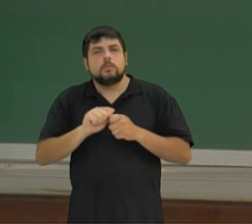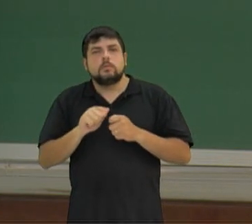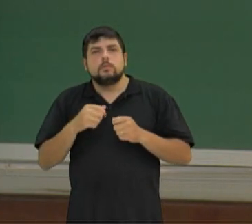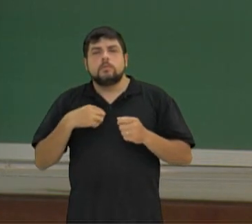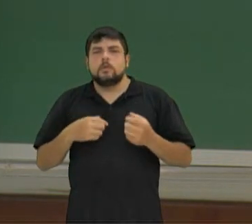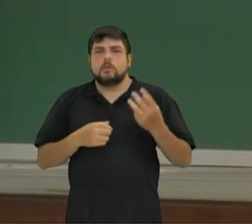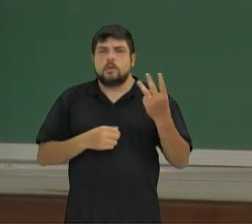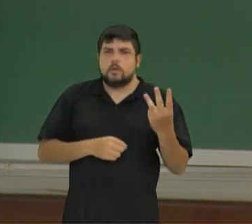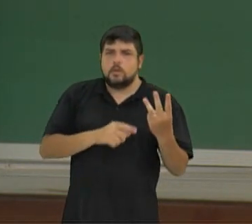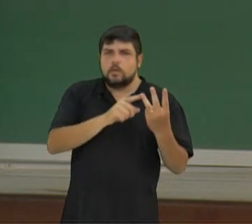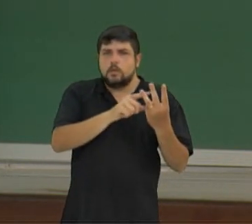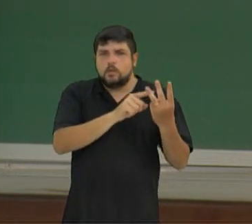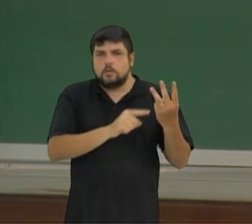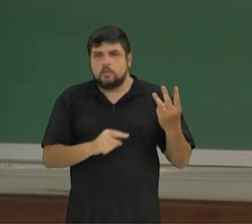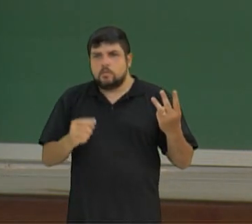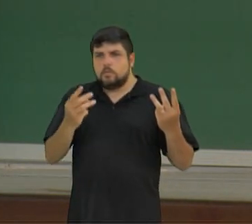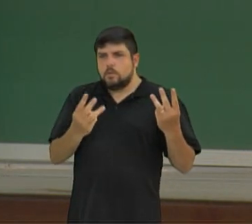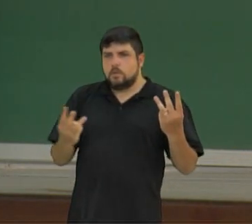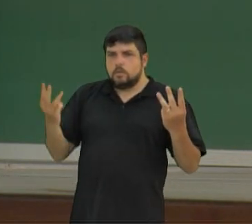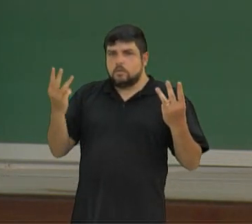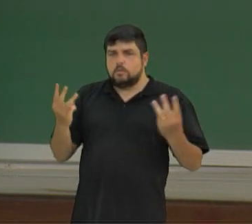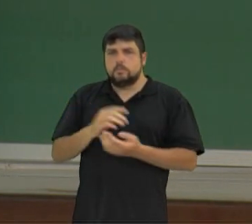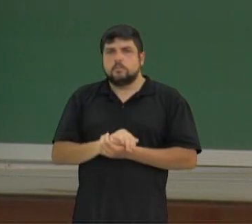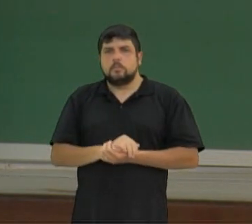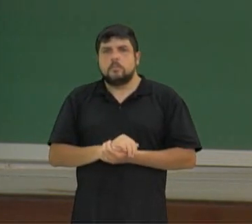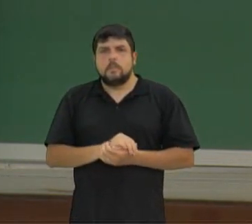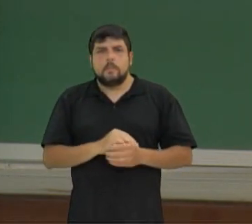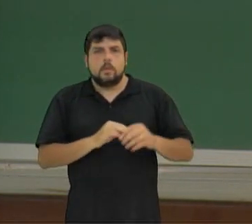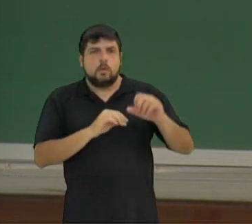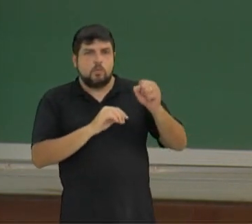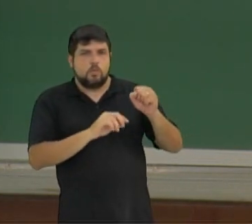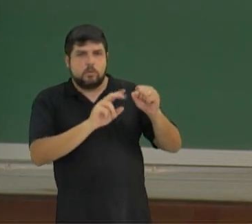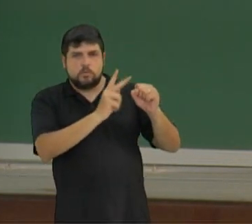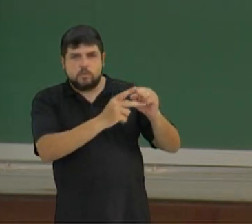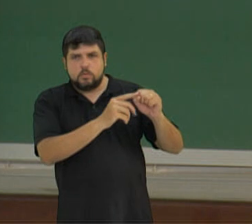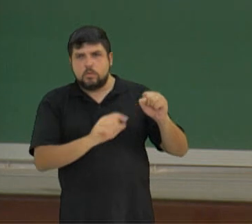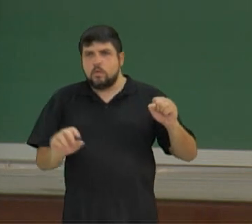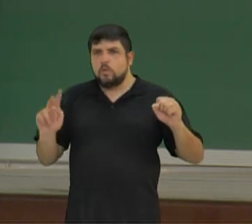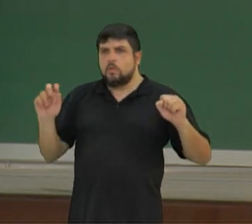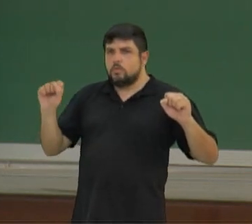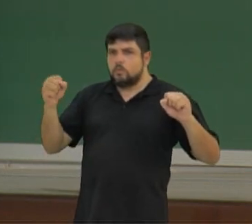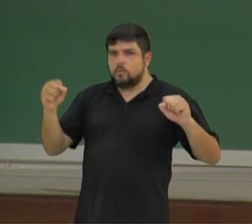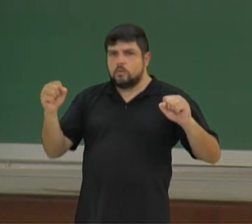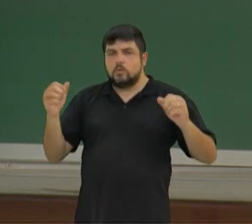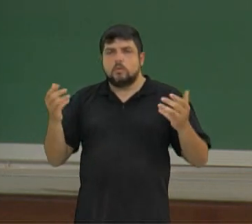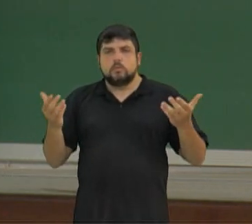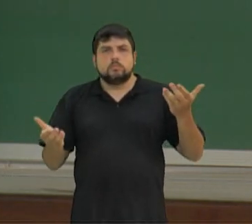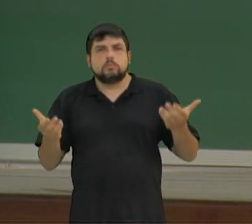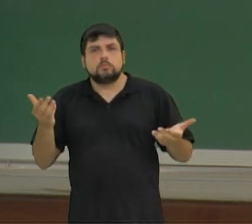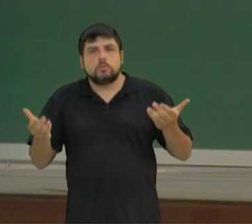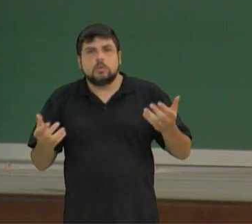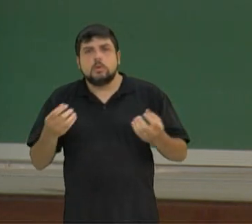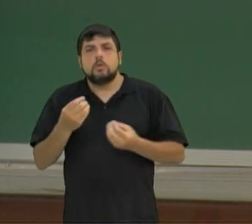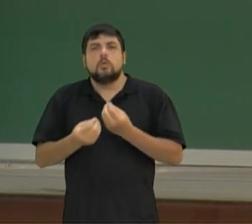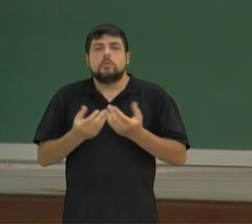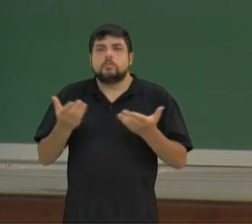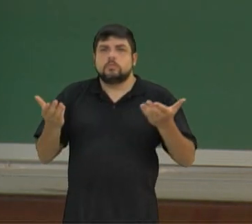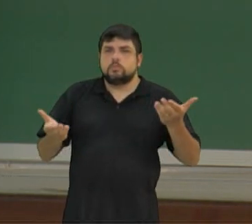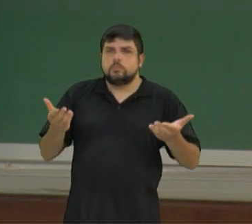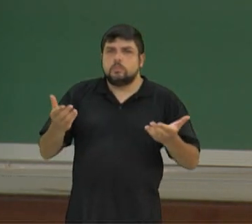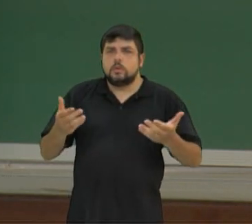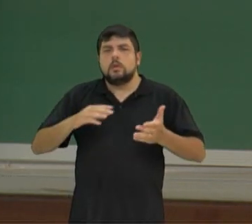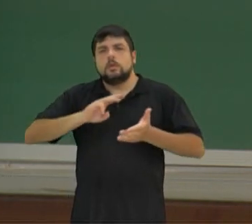3 cobres para esse lado, 3 cobres para o outro lado, 8 hidrogênios aqui, 8 hidrogênios lá, e fazemos o método de balanceamento que